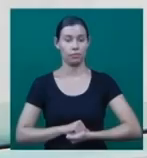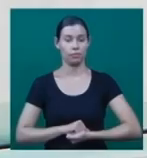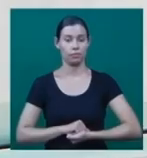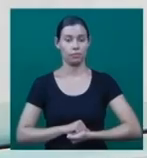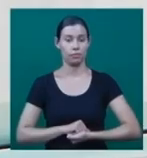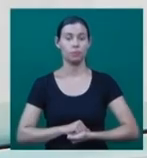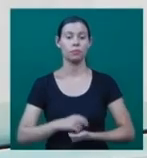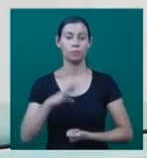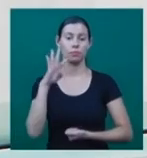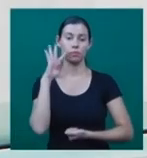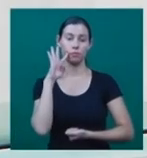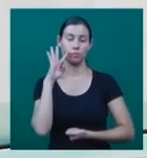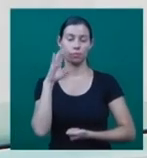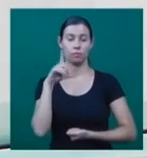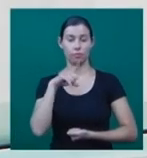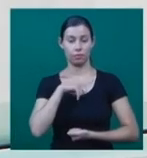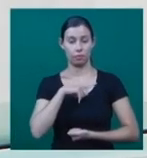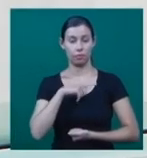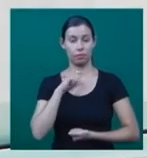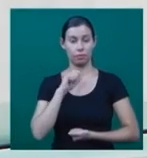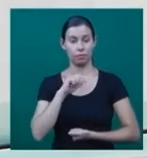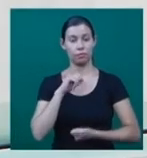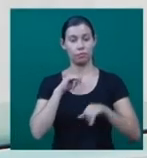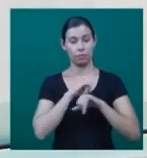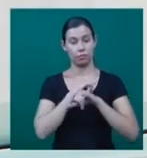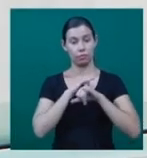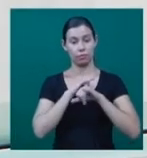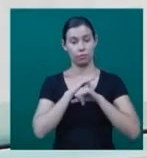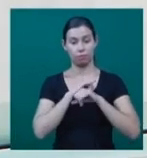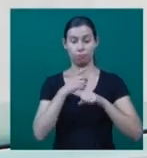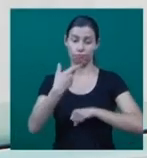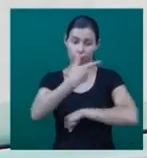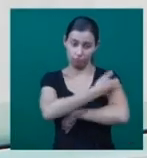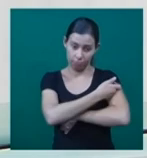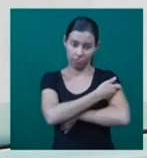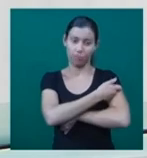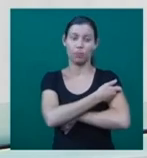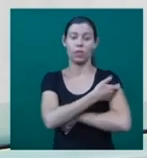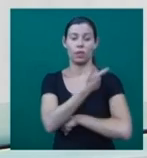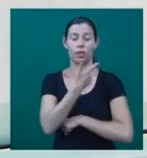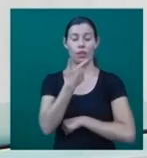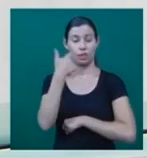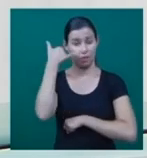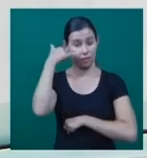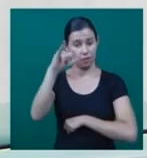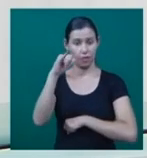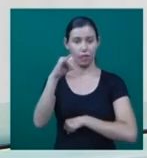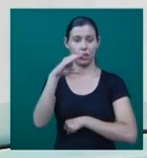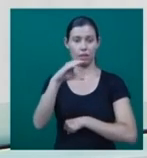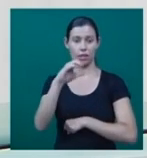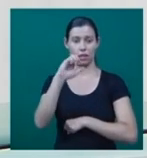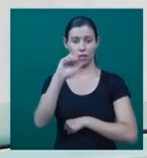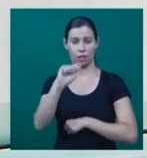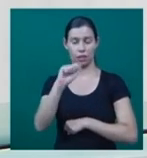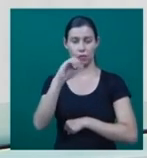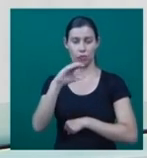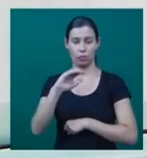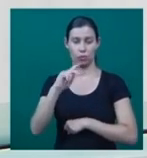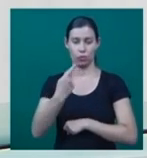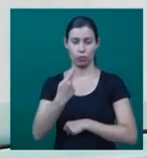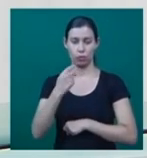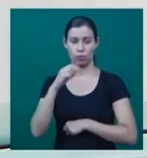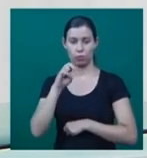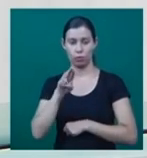Nesta quarta-feira, será realizada uma campanha de vacinação contra a caxumba no campus Santa Mônica da UFO. É uma parceria entre